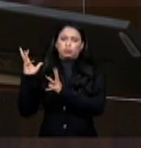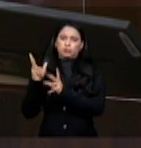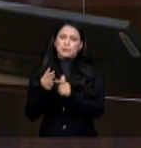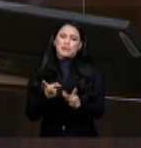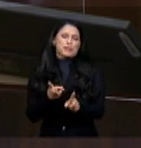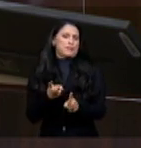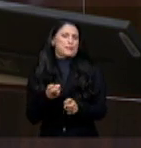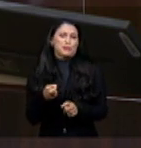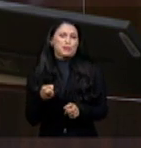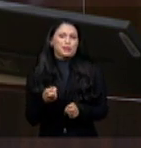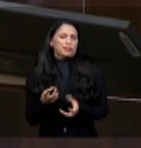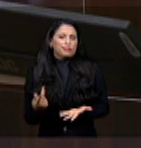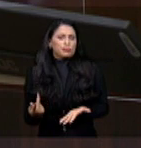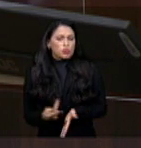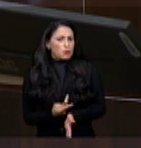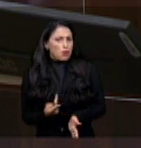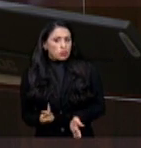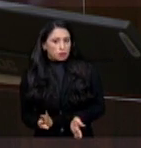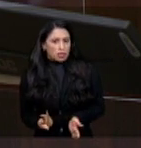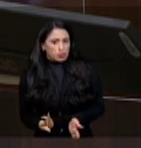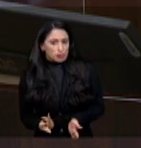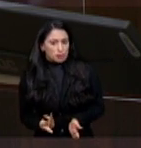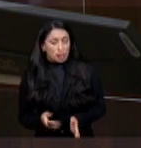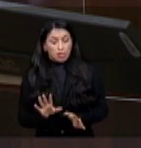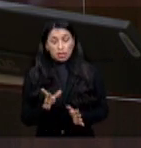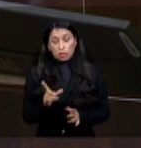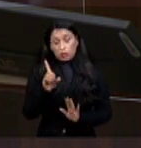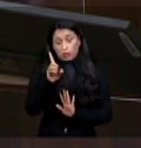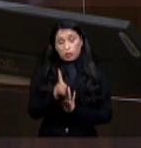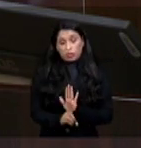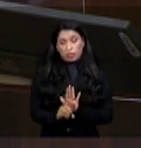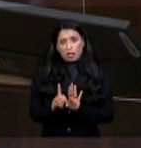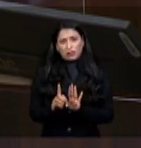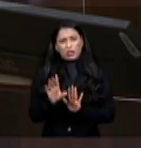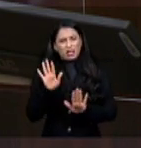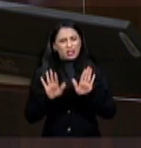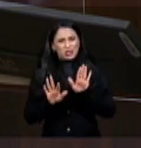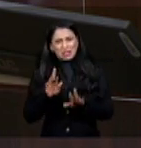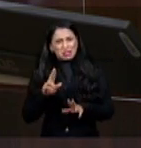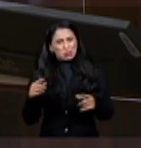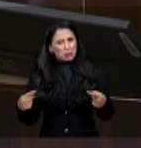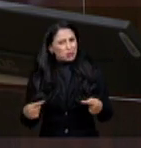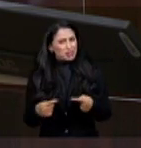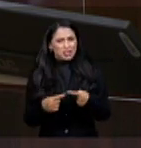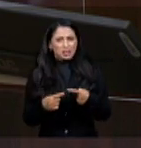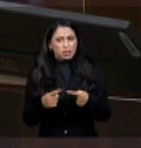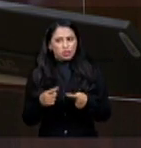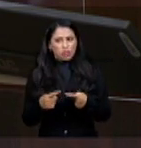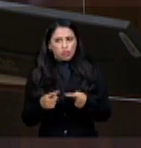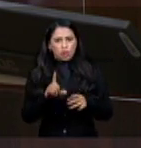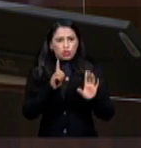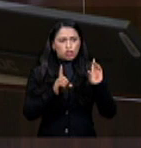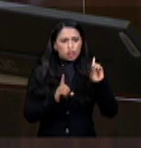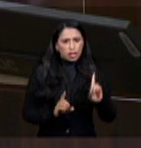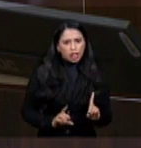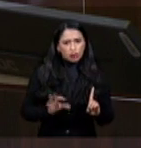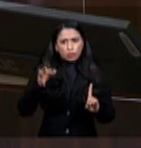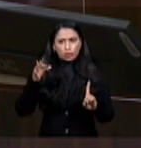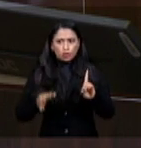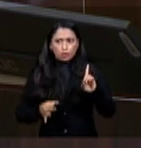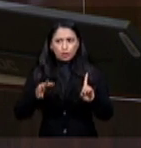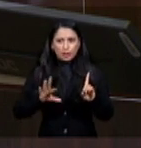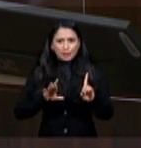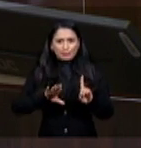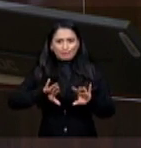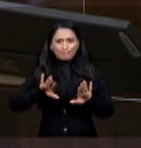que nem sempre isso acontece Nem sempre o direito vigente conhecidi não Apple a com a justiça e